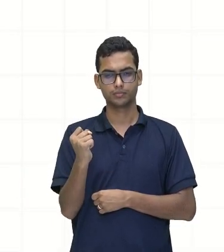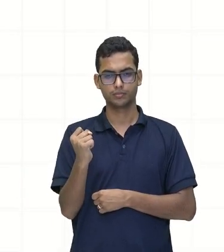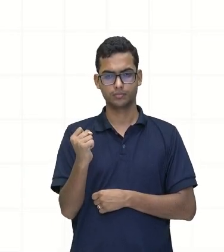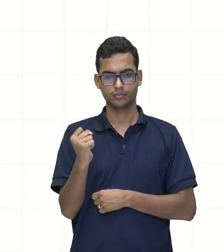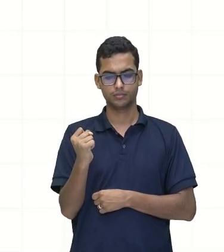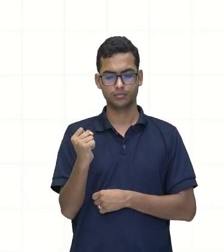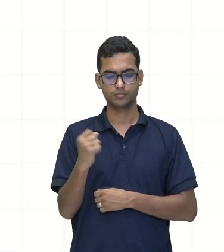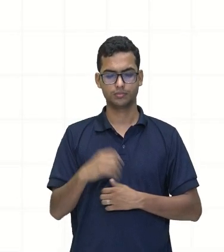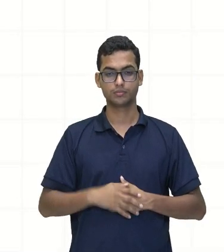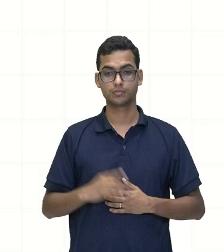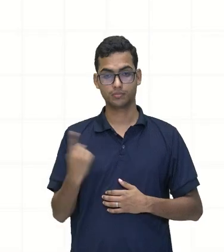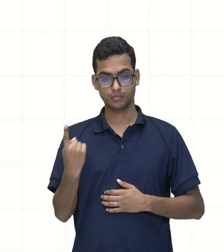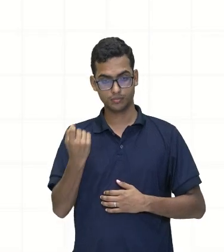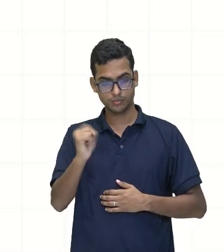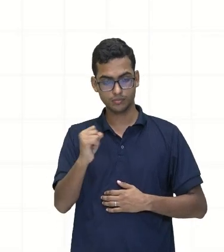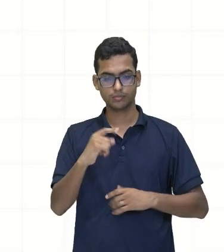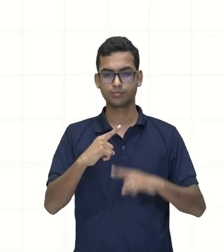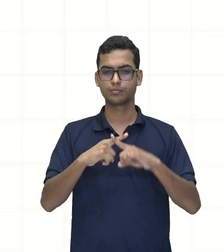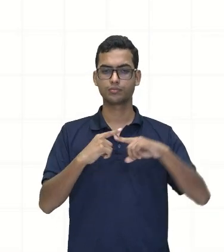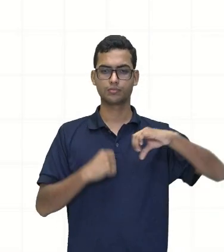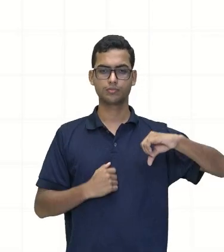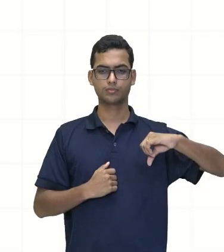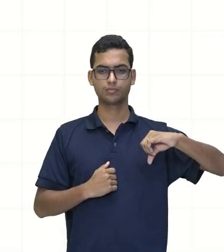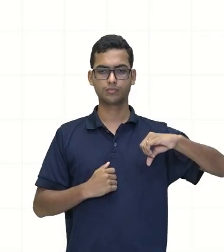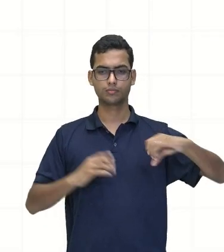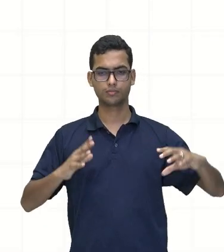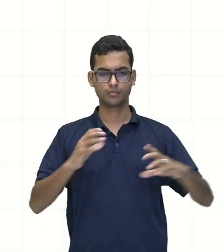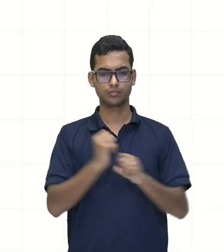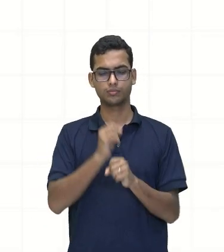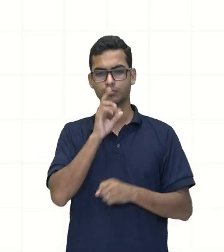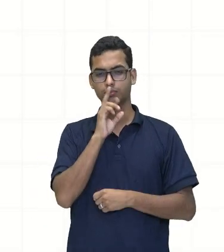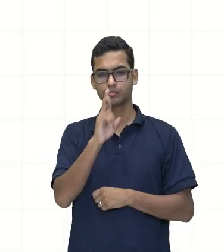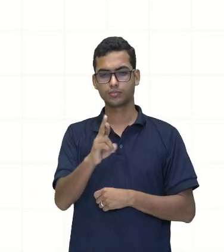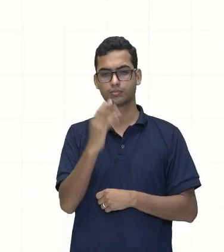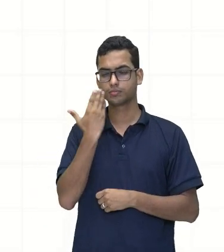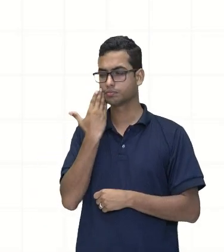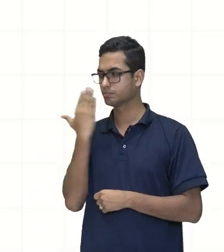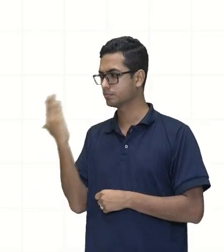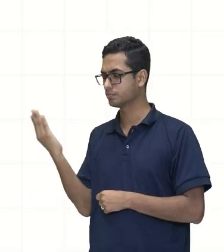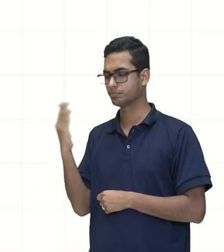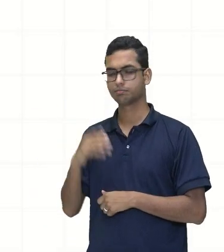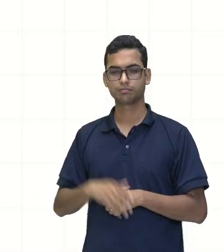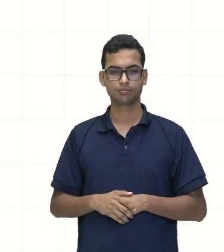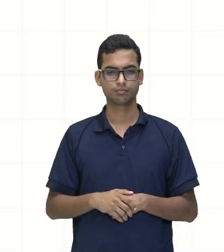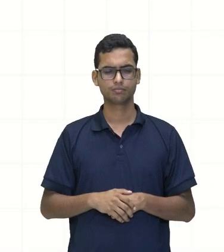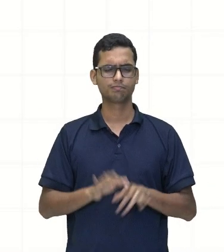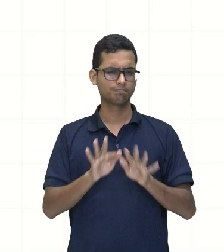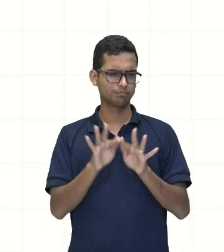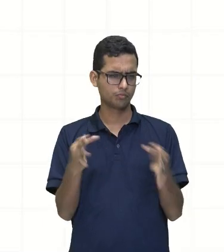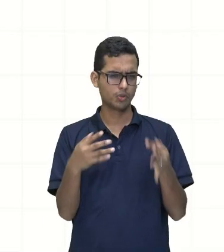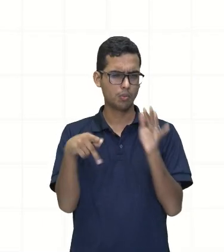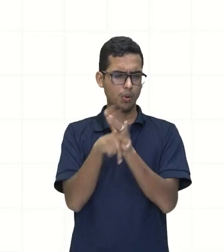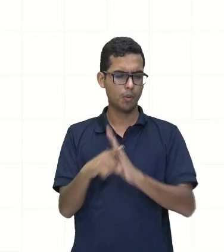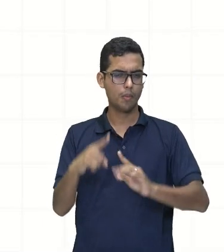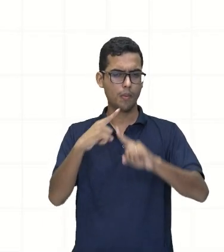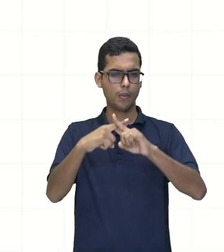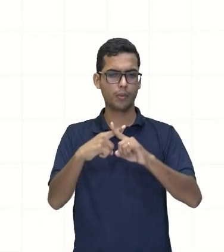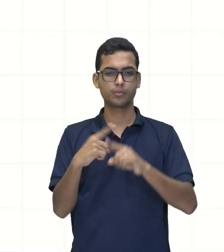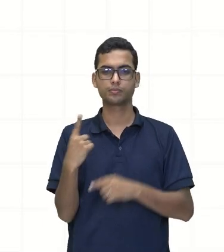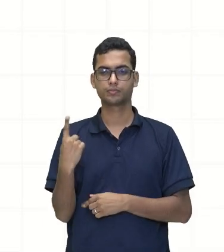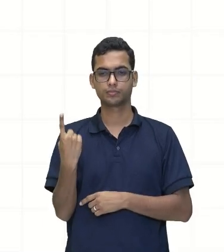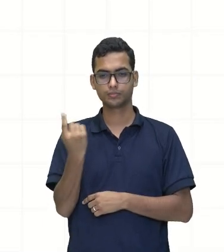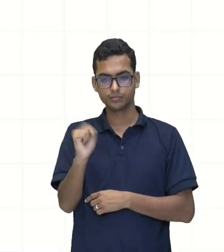18 vezes 9, tá? Só é uma multiplicaçãozinha simples, tá? Então,